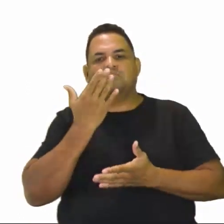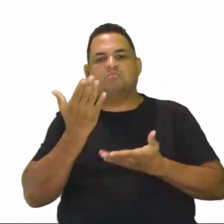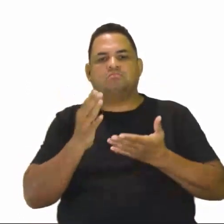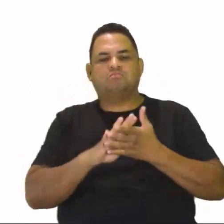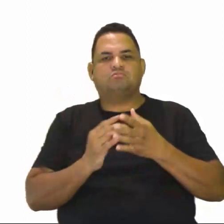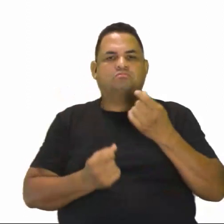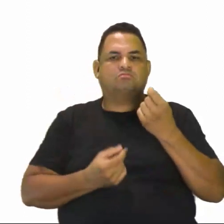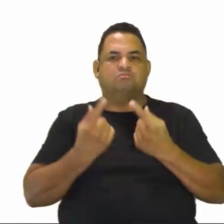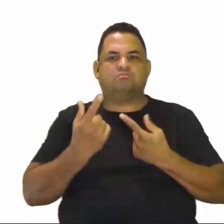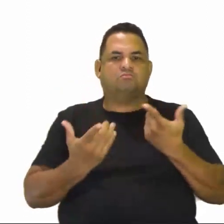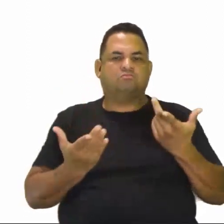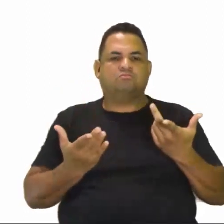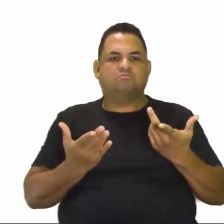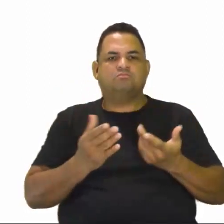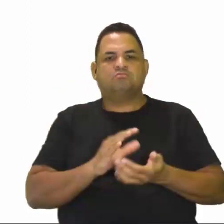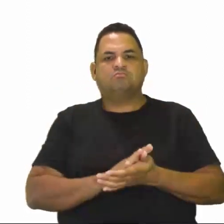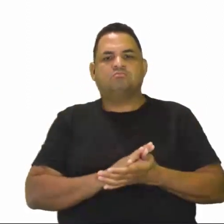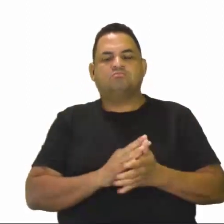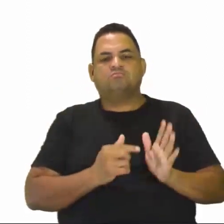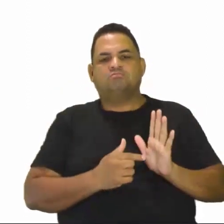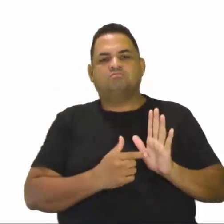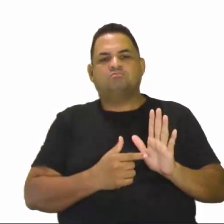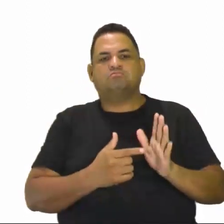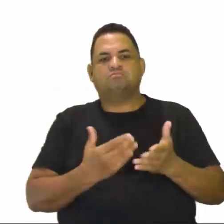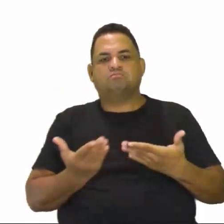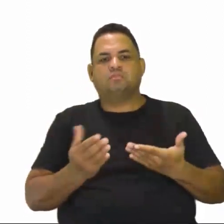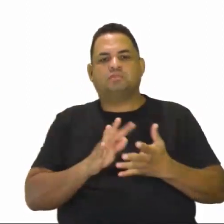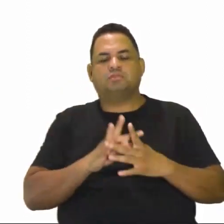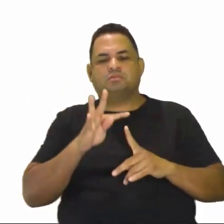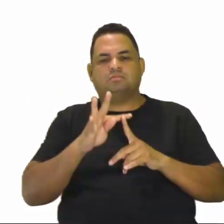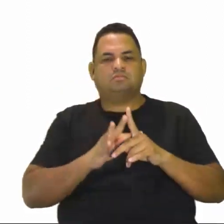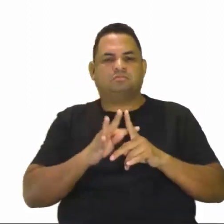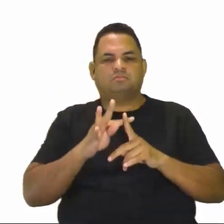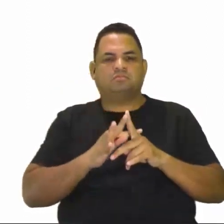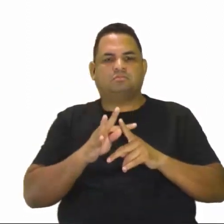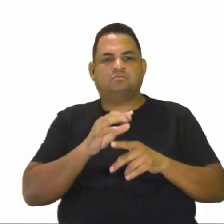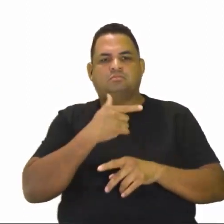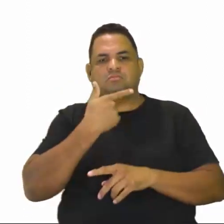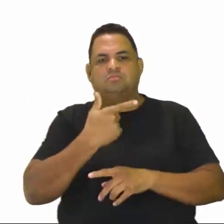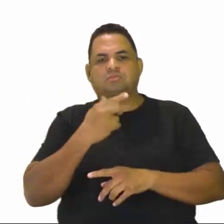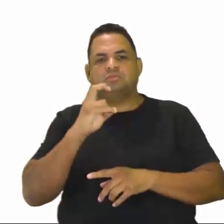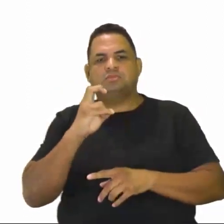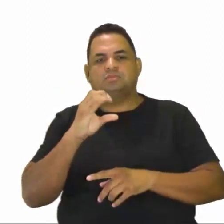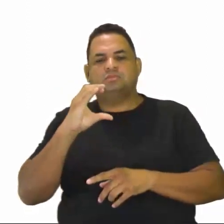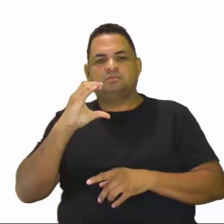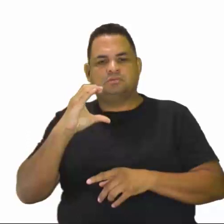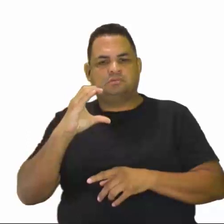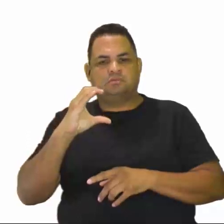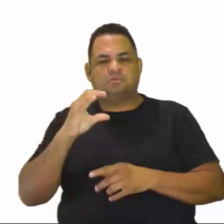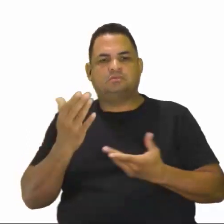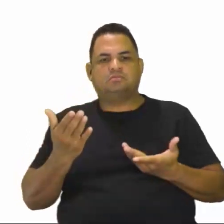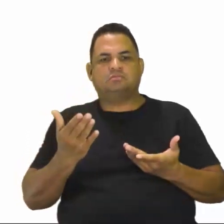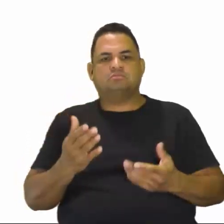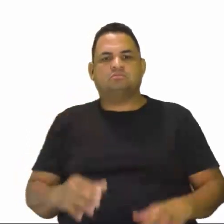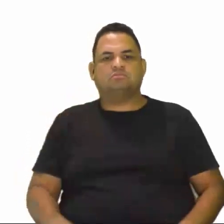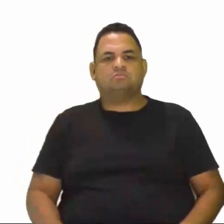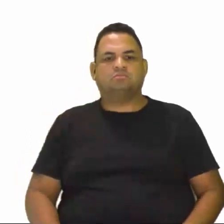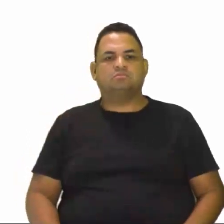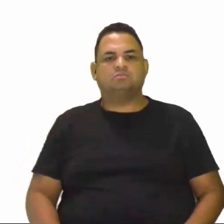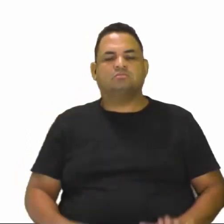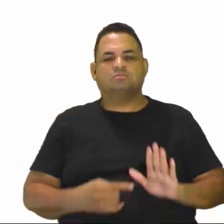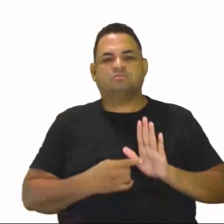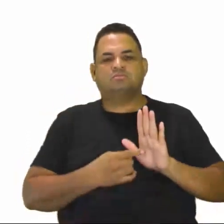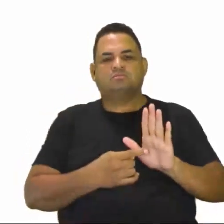que alguns indicadores apresentam na temperatura de 25 graus Celsius. E aí ele deu pra